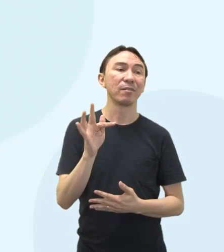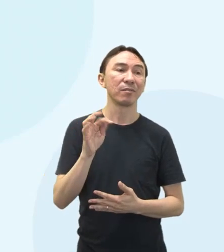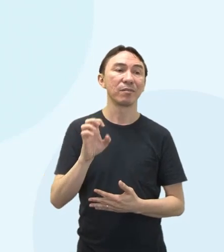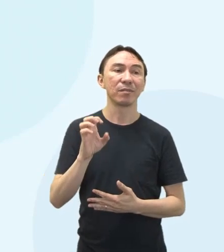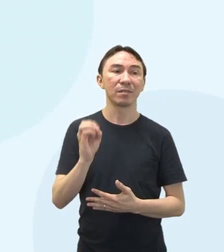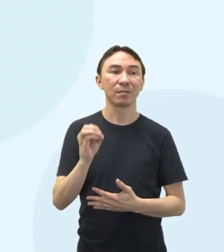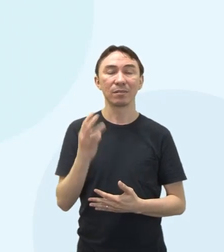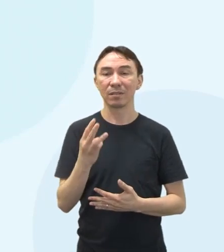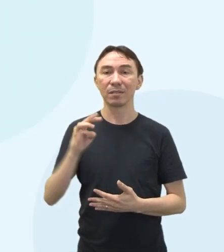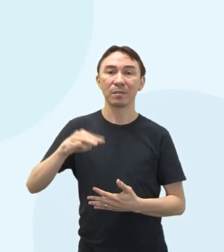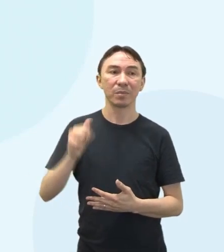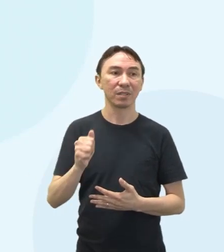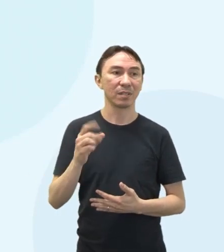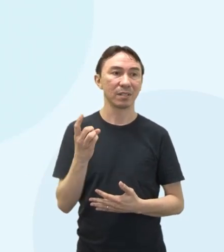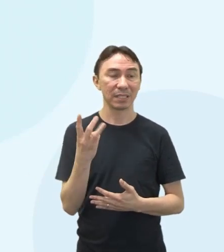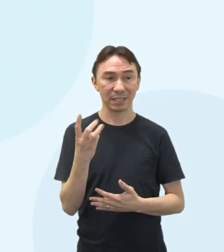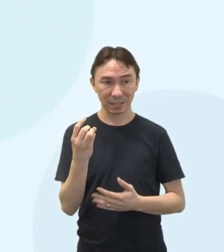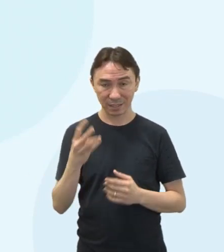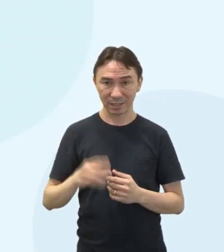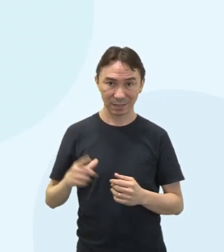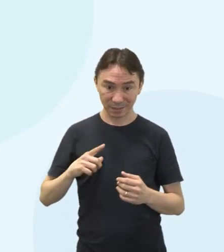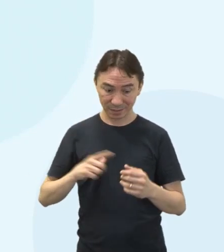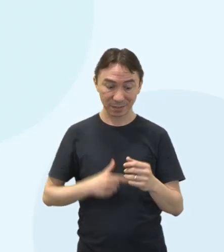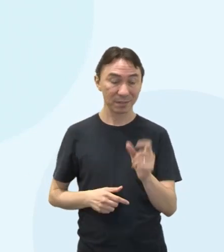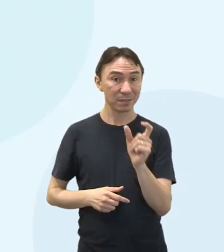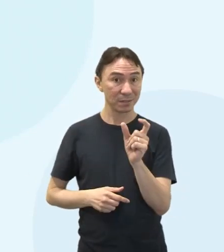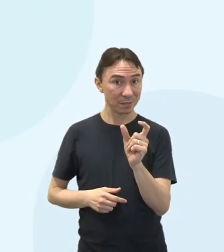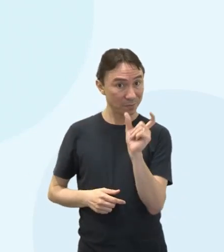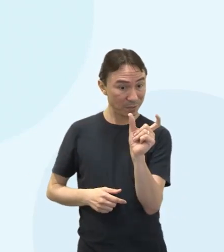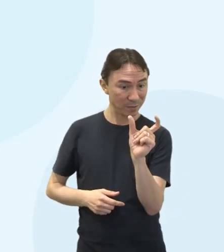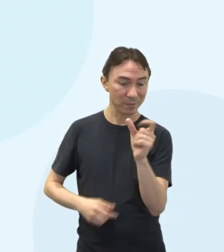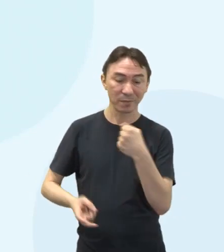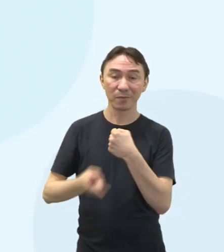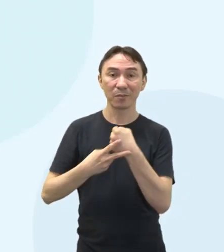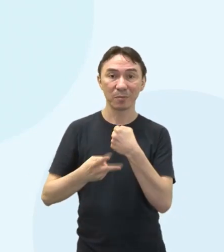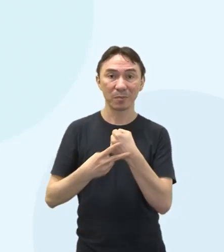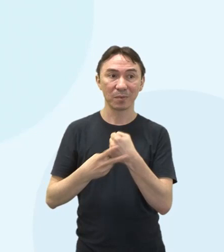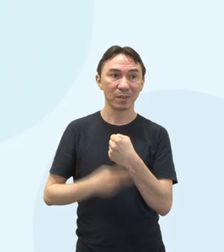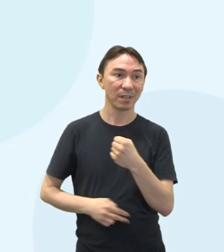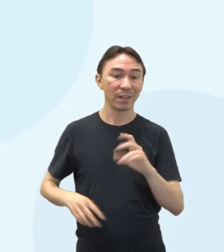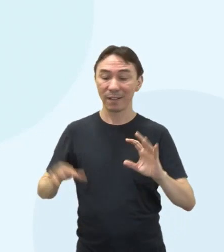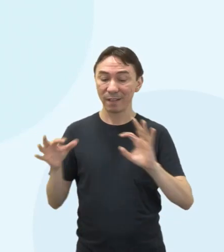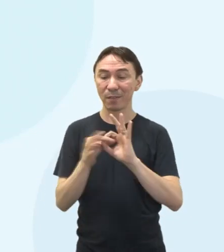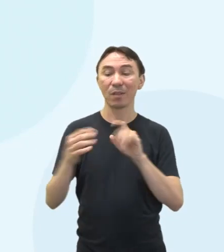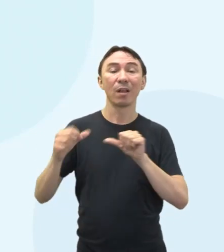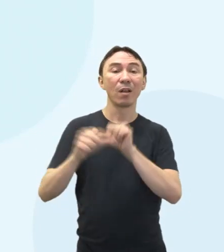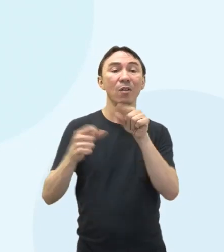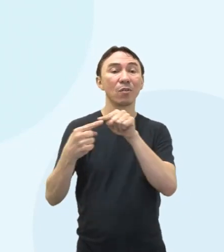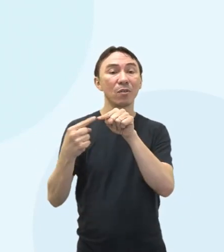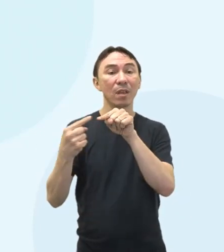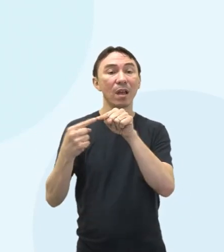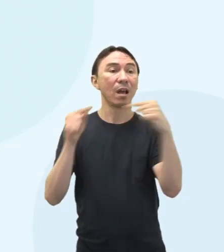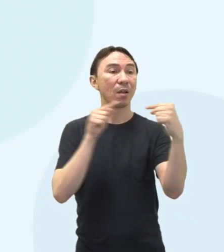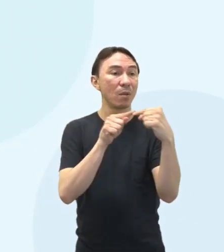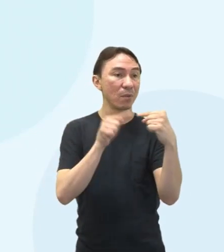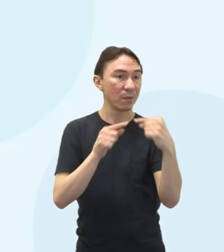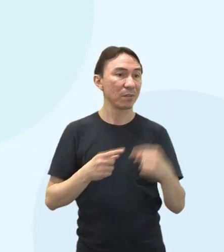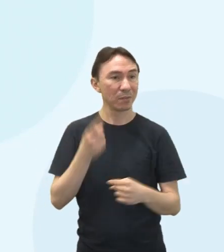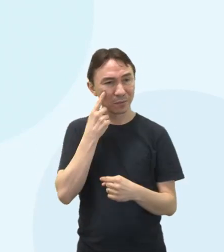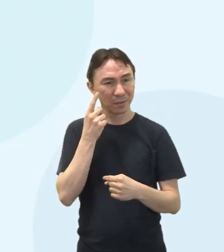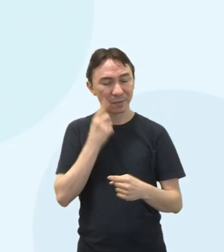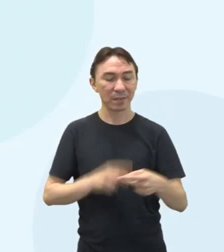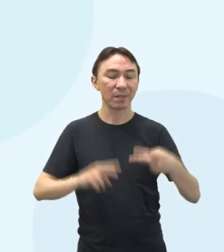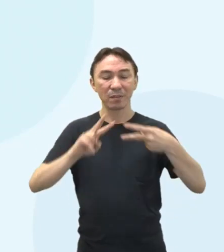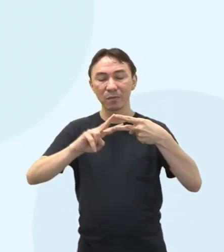trazendo ainda está que o verbo associar figuras geométricas espaciais cubo